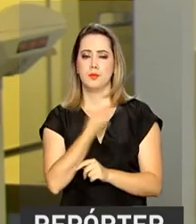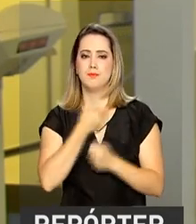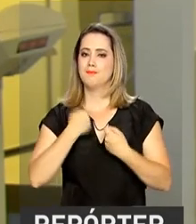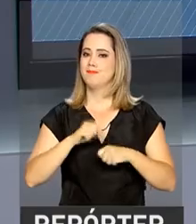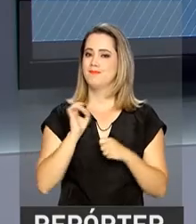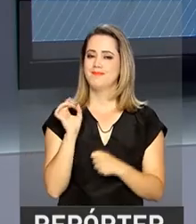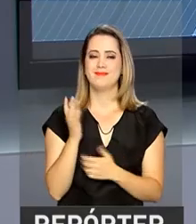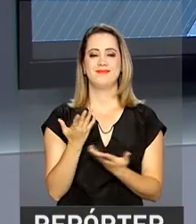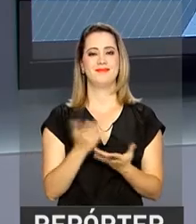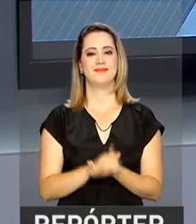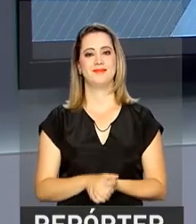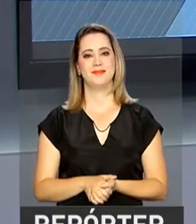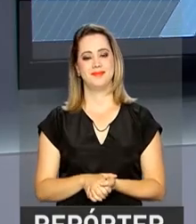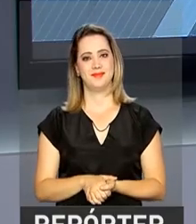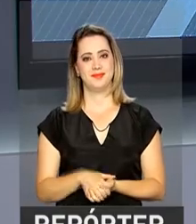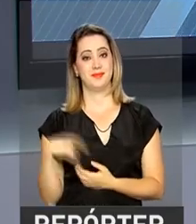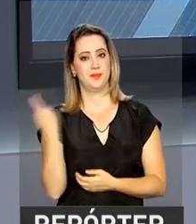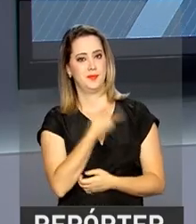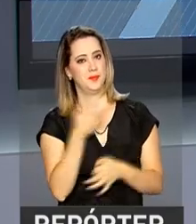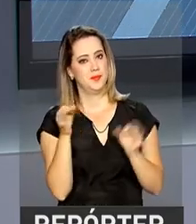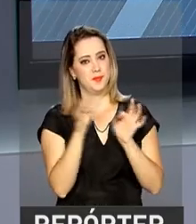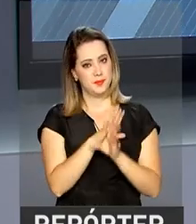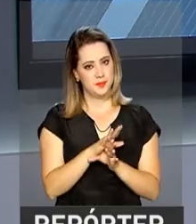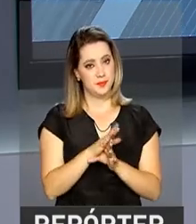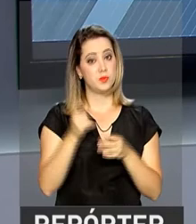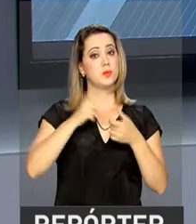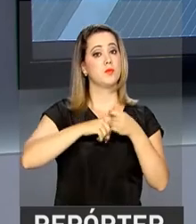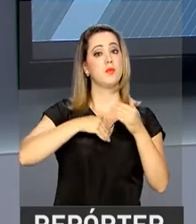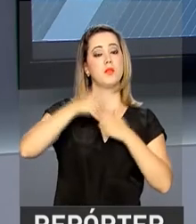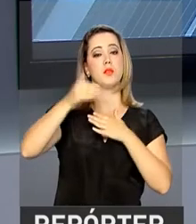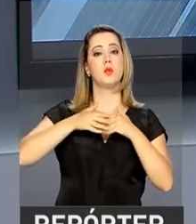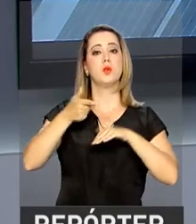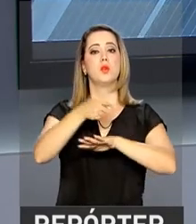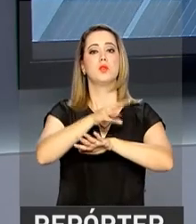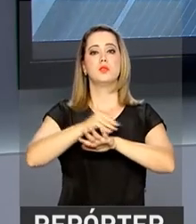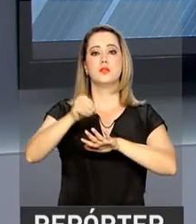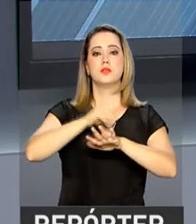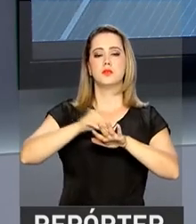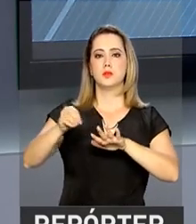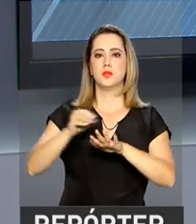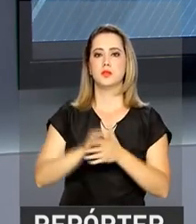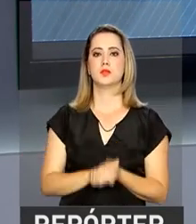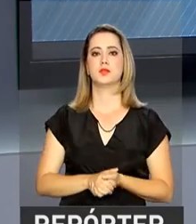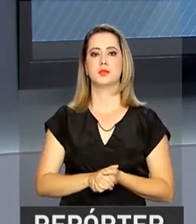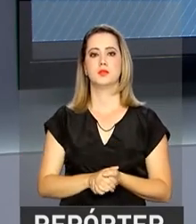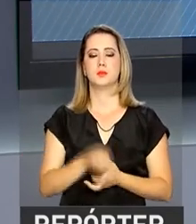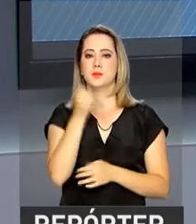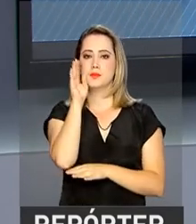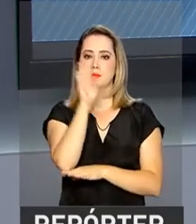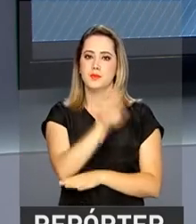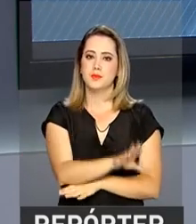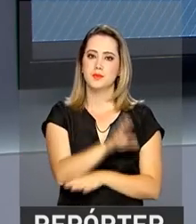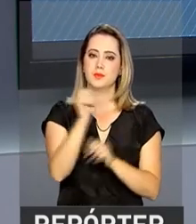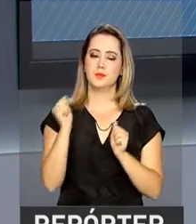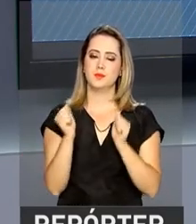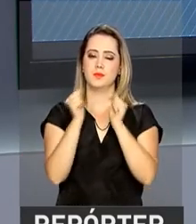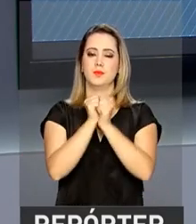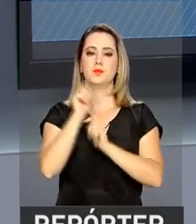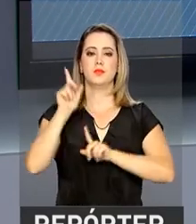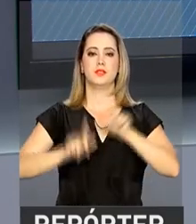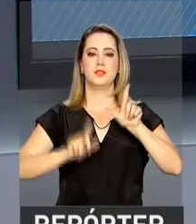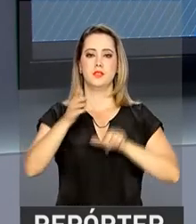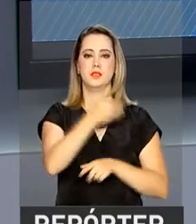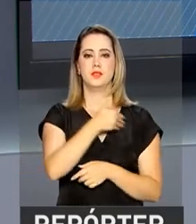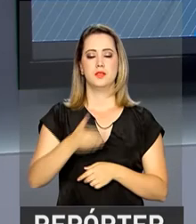precisa. E nós ficamos por aqui. Voltamos a qualquer momento com outras informações. Uma boa tarde para você e